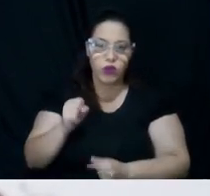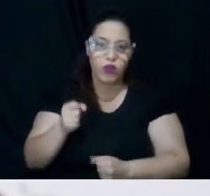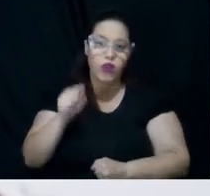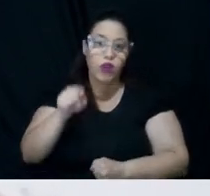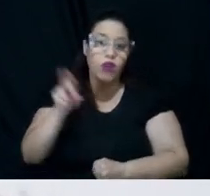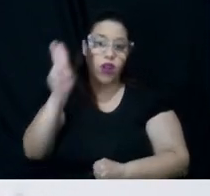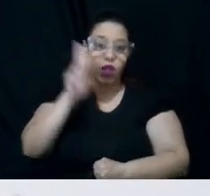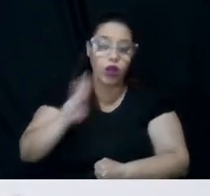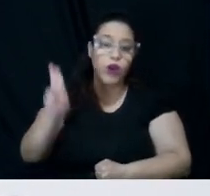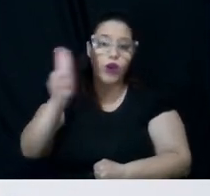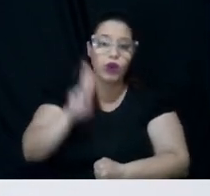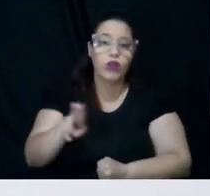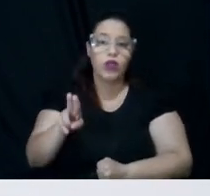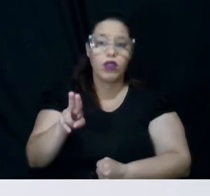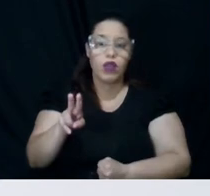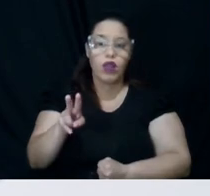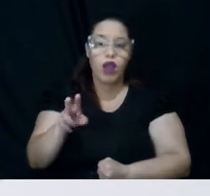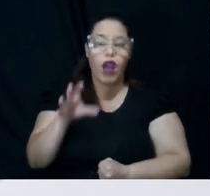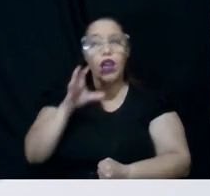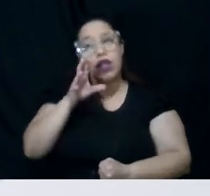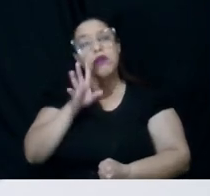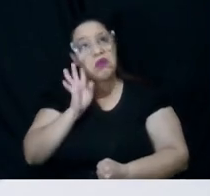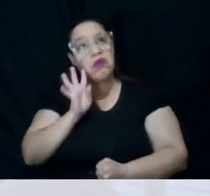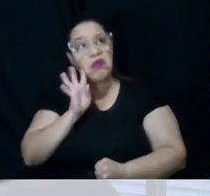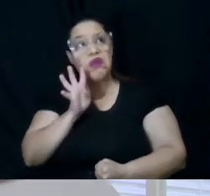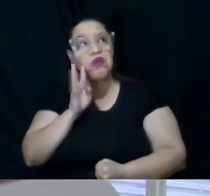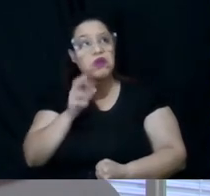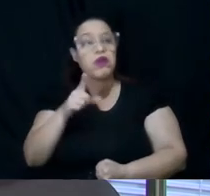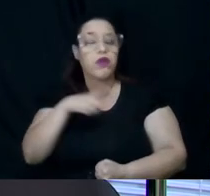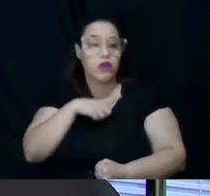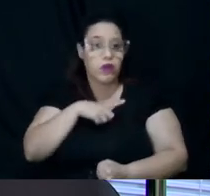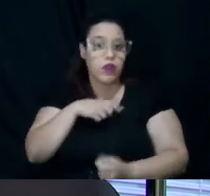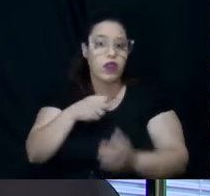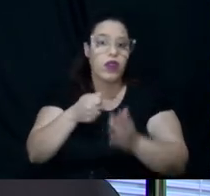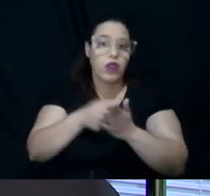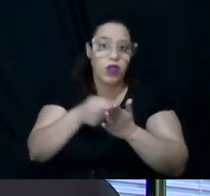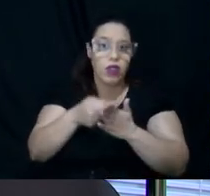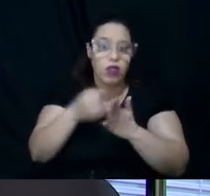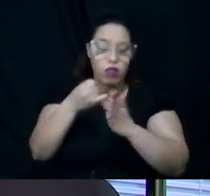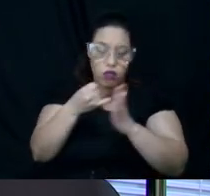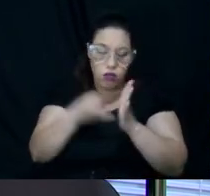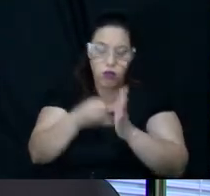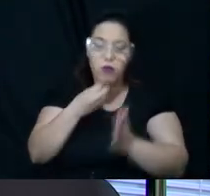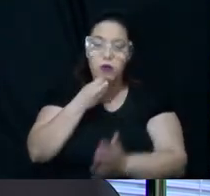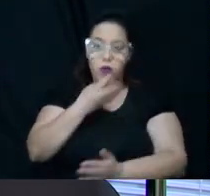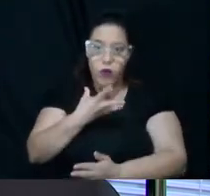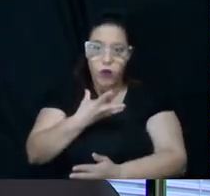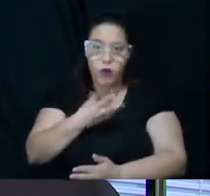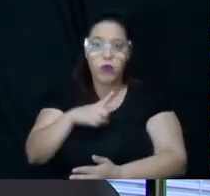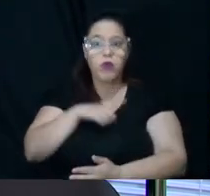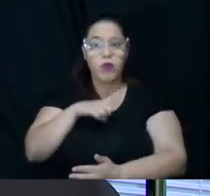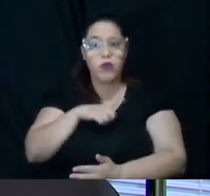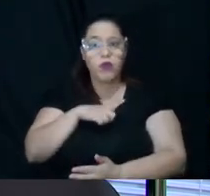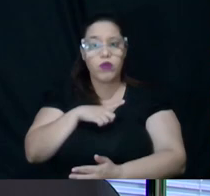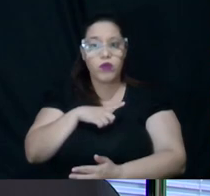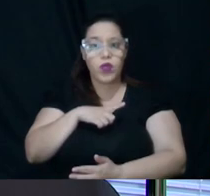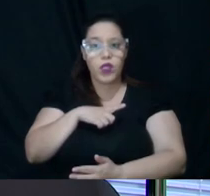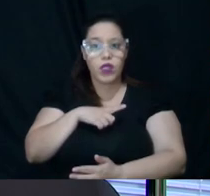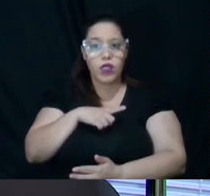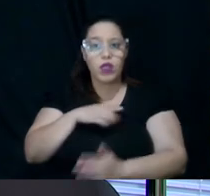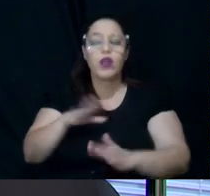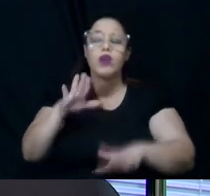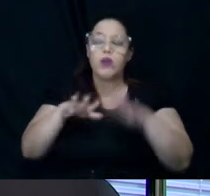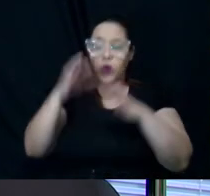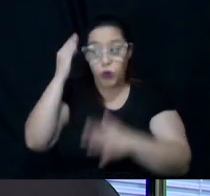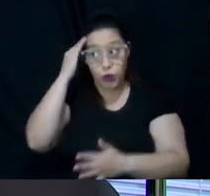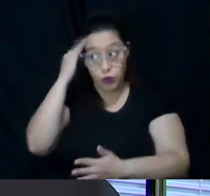um produto legal de ter disponível na instituição financeira, é muito bom que você tenha, porém tem que usar ele com muita sabedoria. E qual